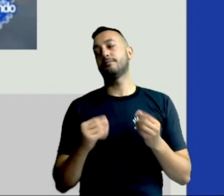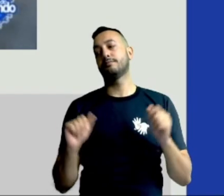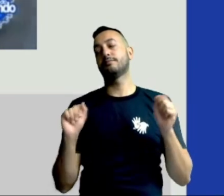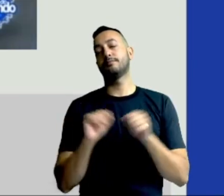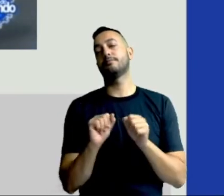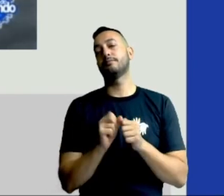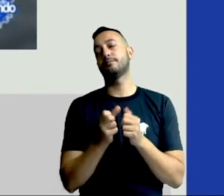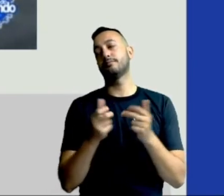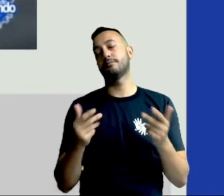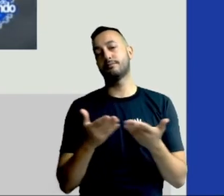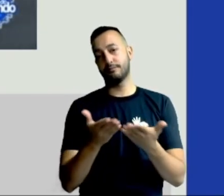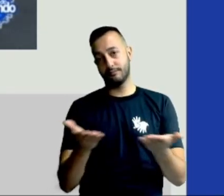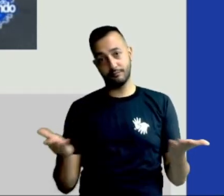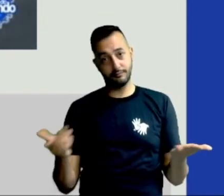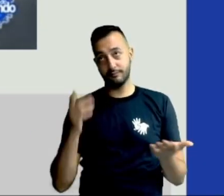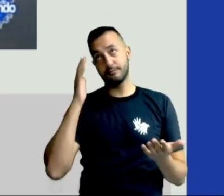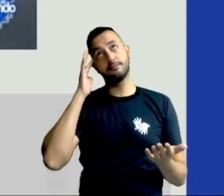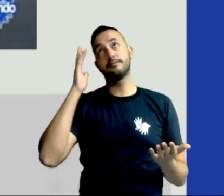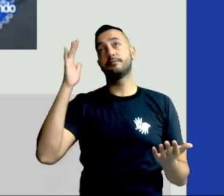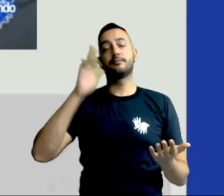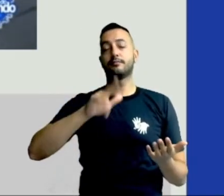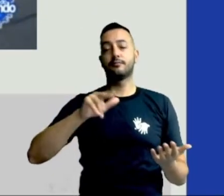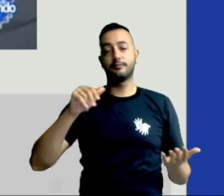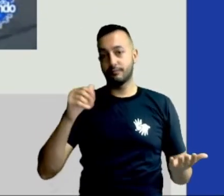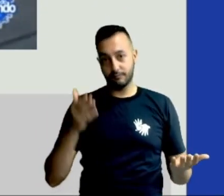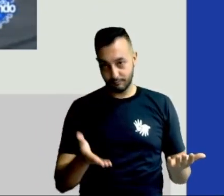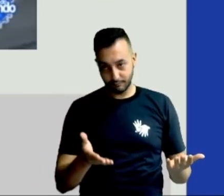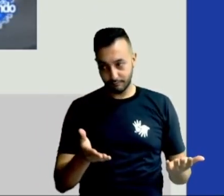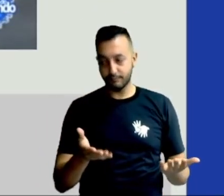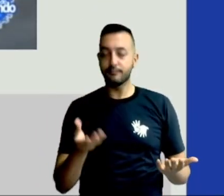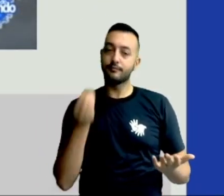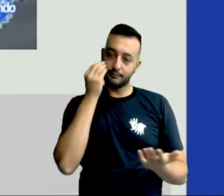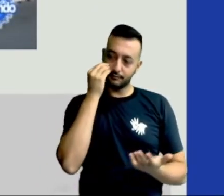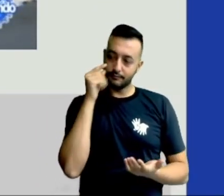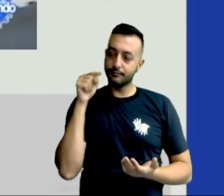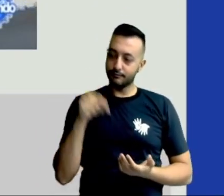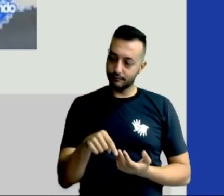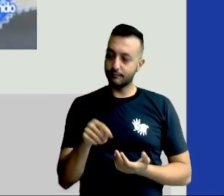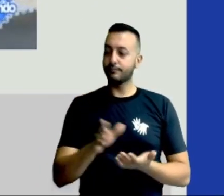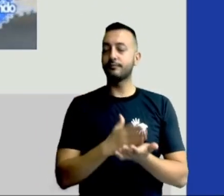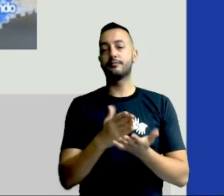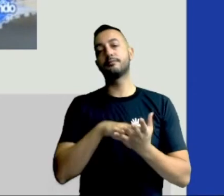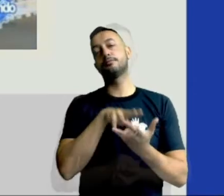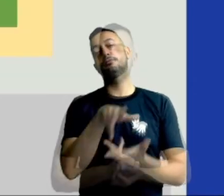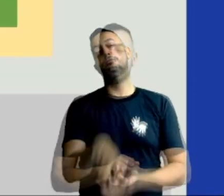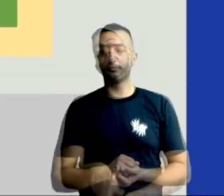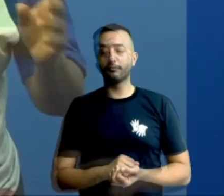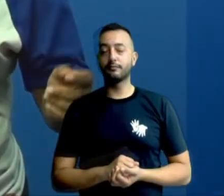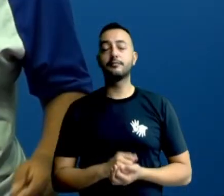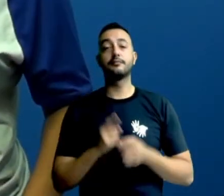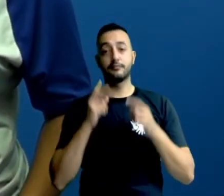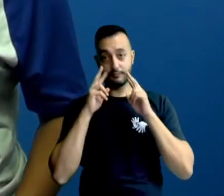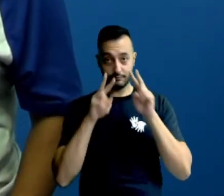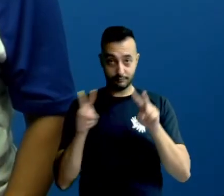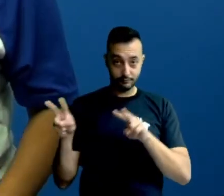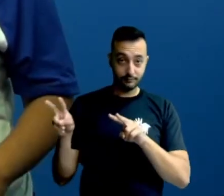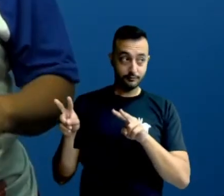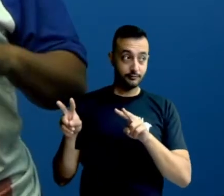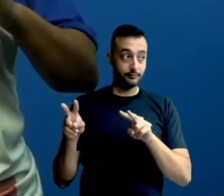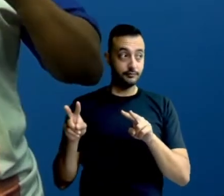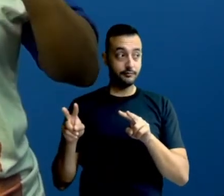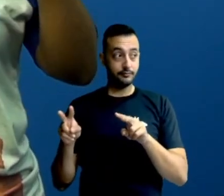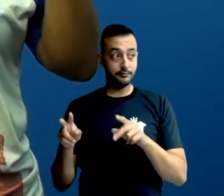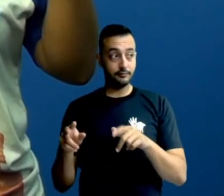estão em volta de você e você nunca imaginou como são feitas, você vê aqui no Manual do Mundo. Vocês viram,